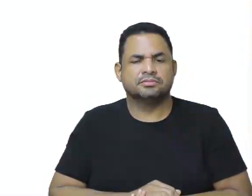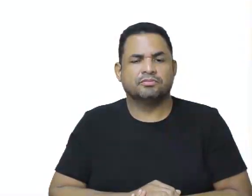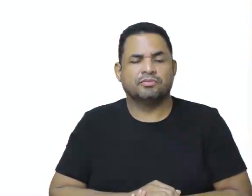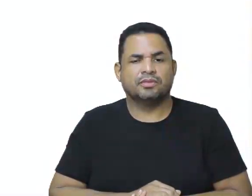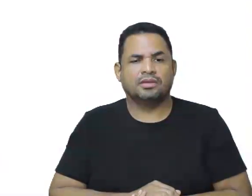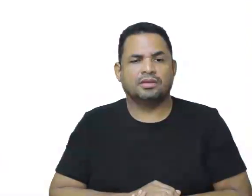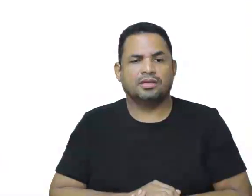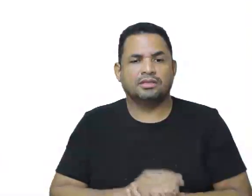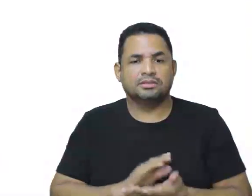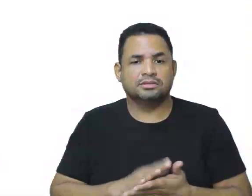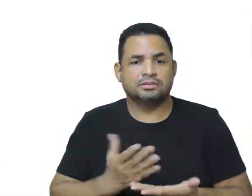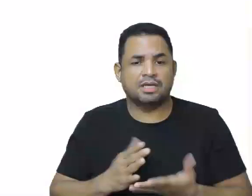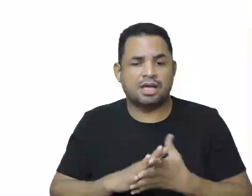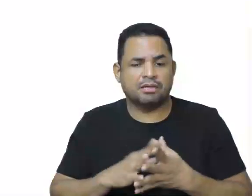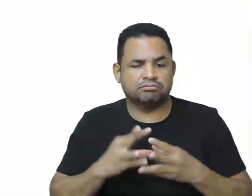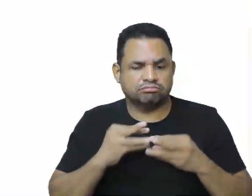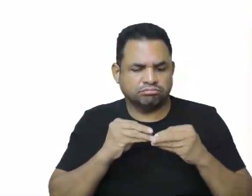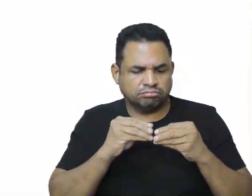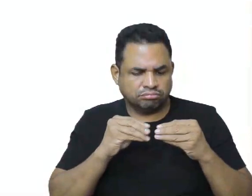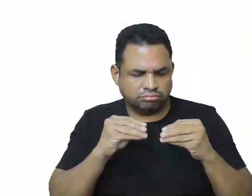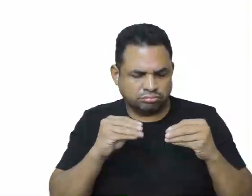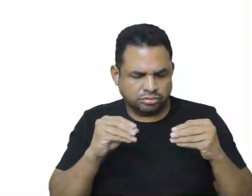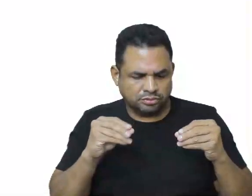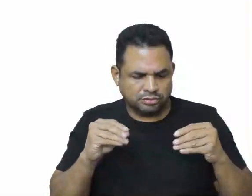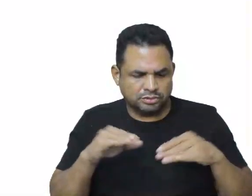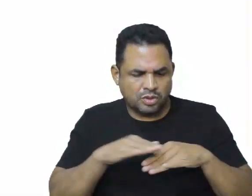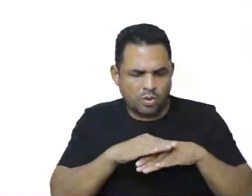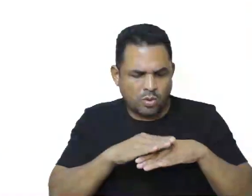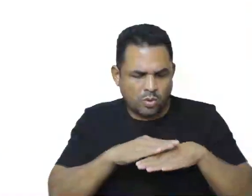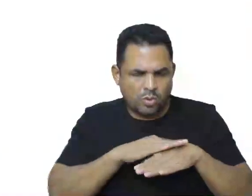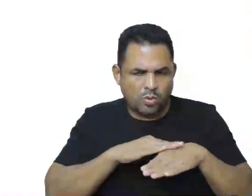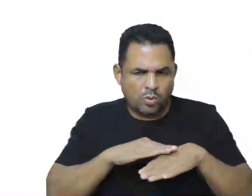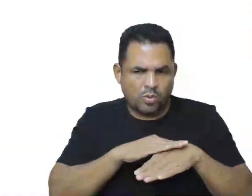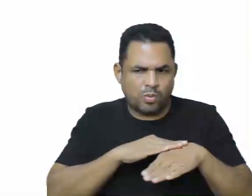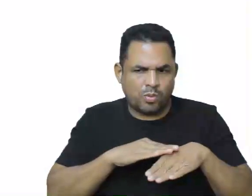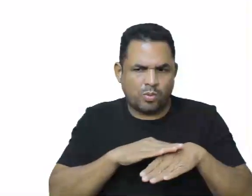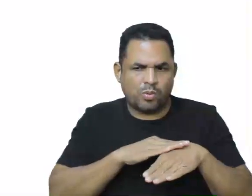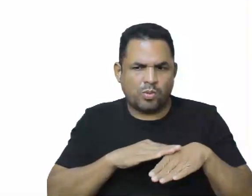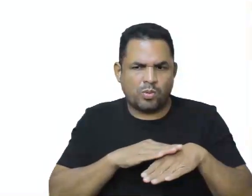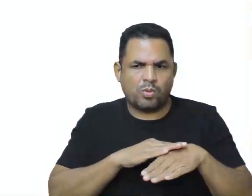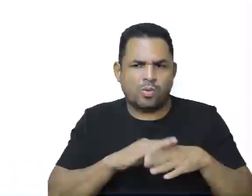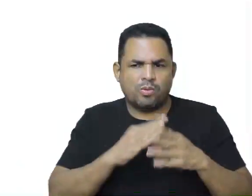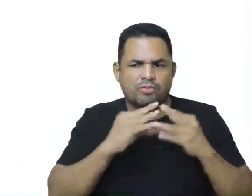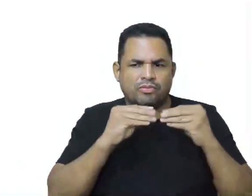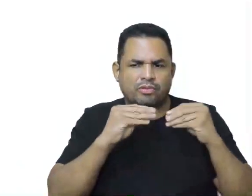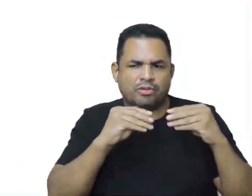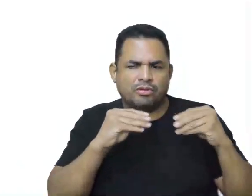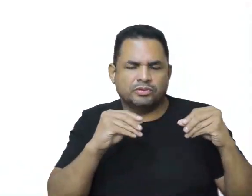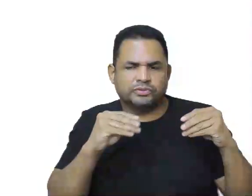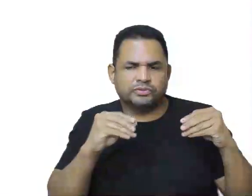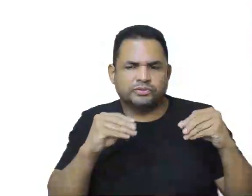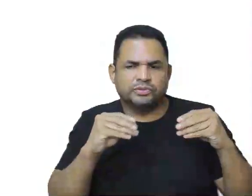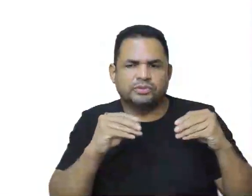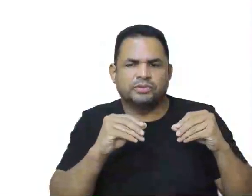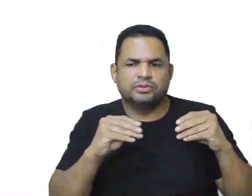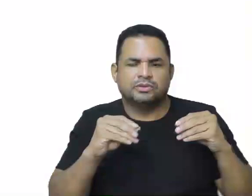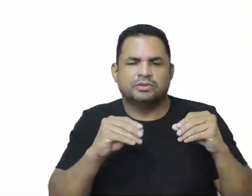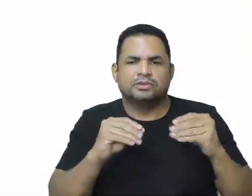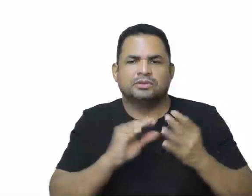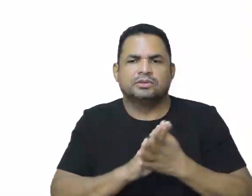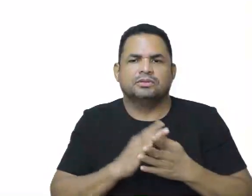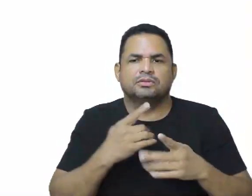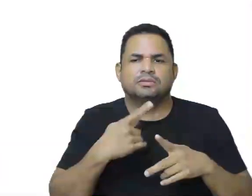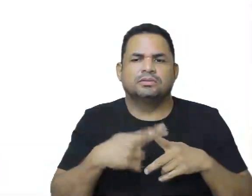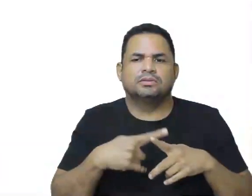já é a concentração dessa crosta aí ferruginosa que eu falei, que pode